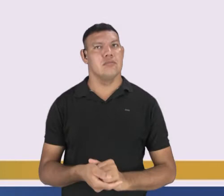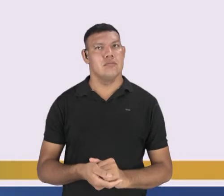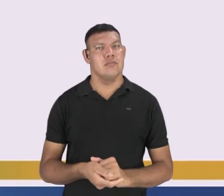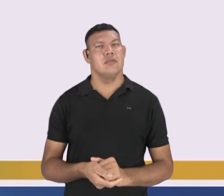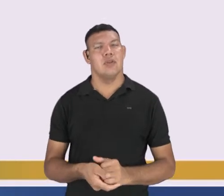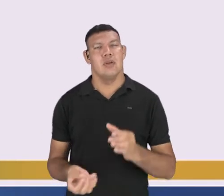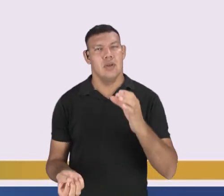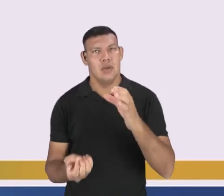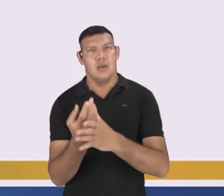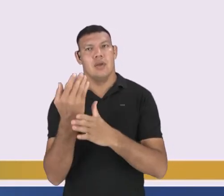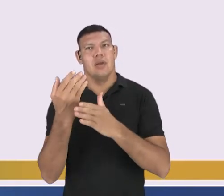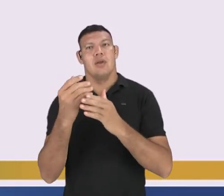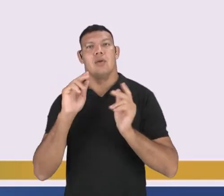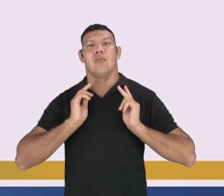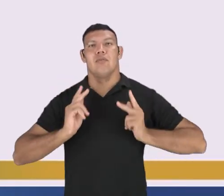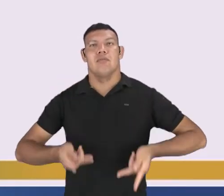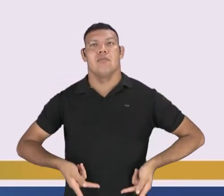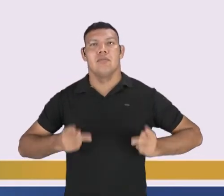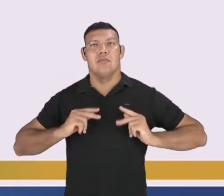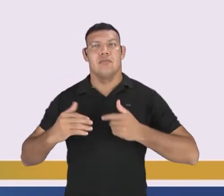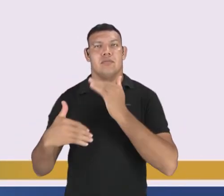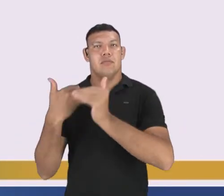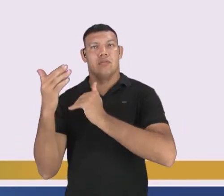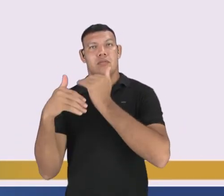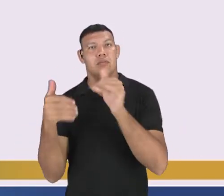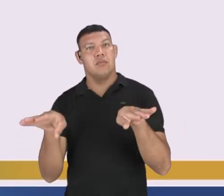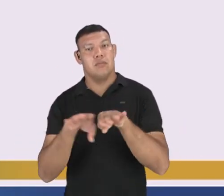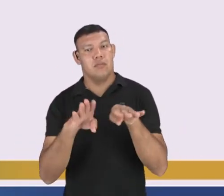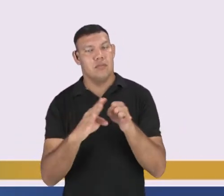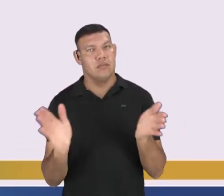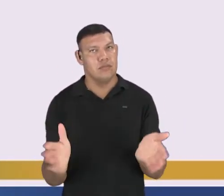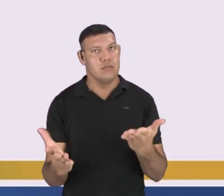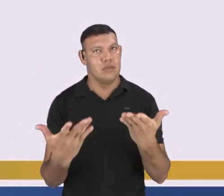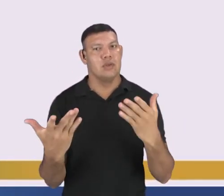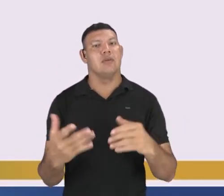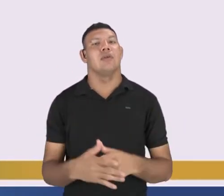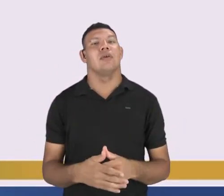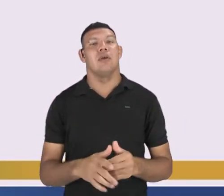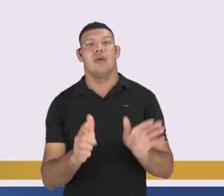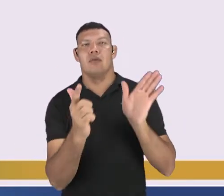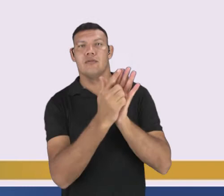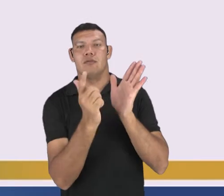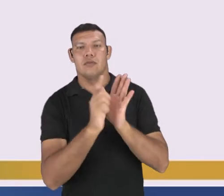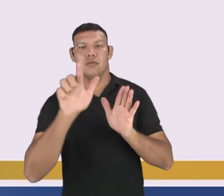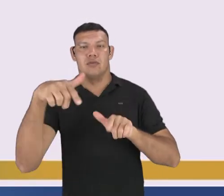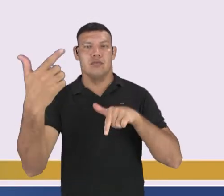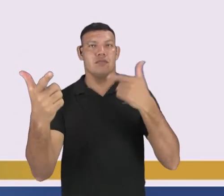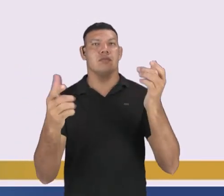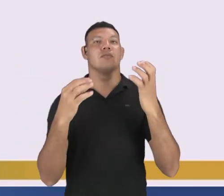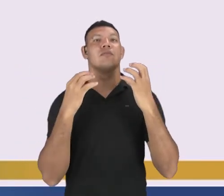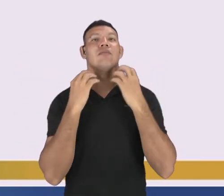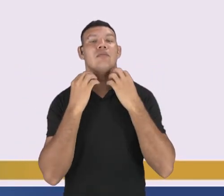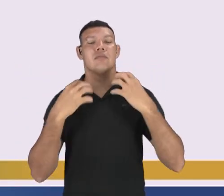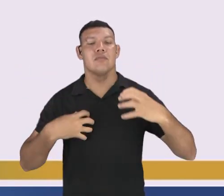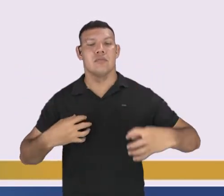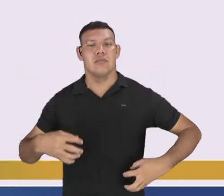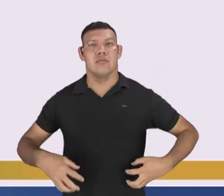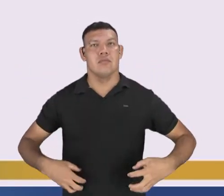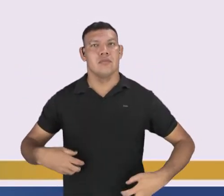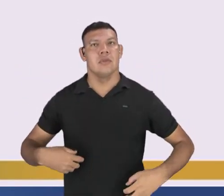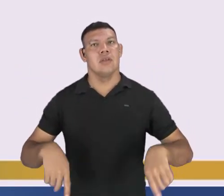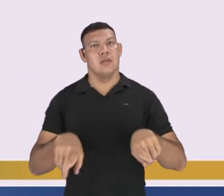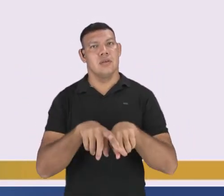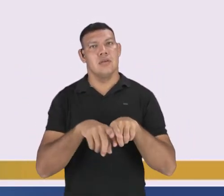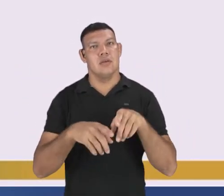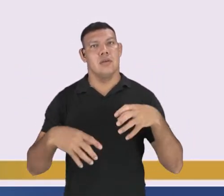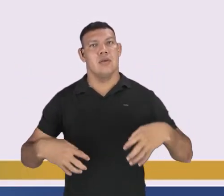o hormônio do crescimento, ela também estimula o funcionamento de outras glândulas, como, por exemplo, a tireoide e as glândulas sexuais. Ela